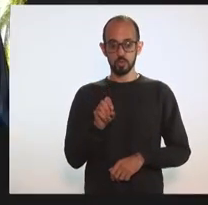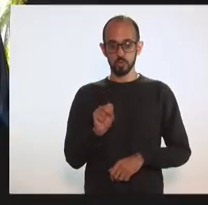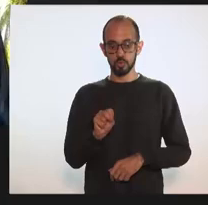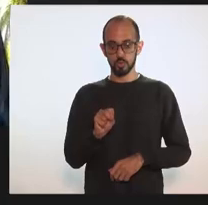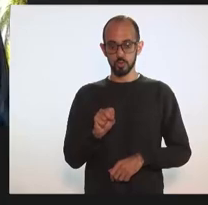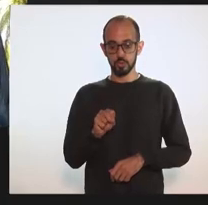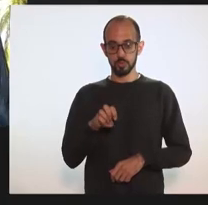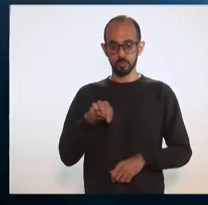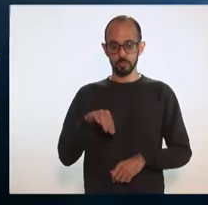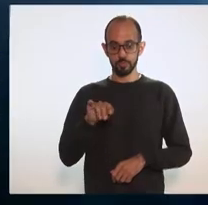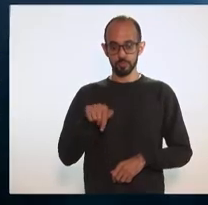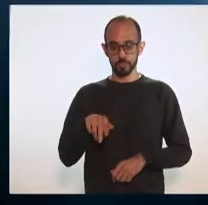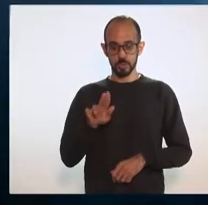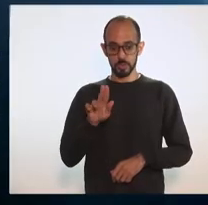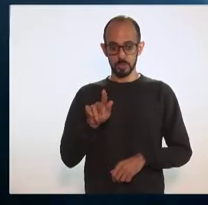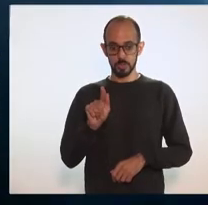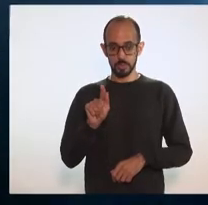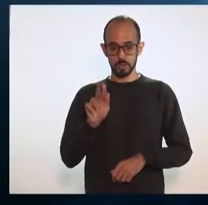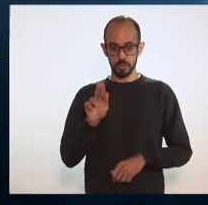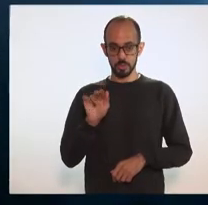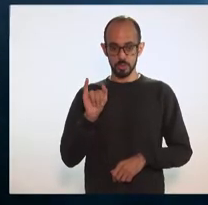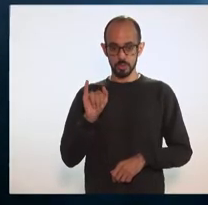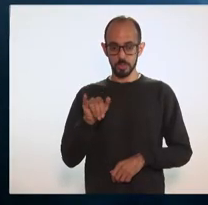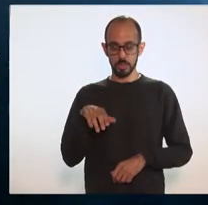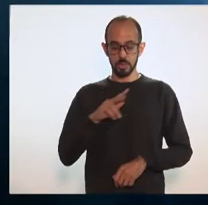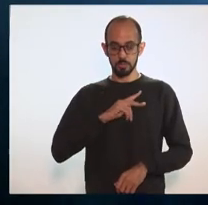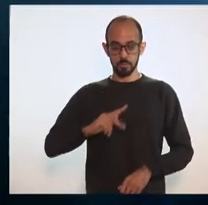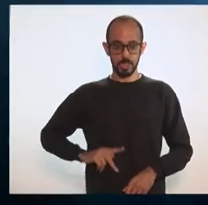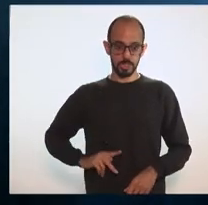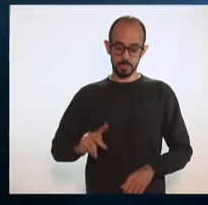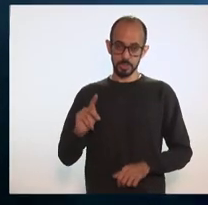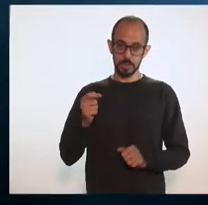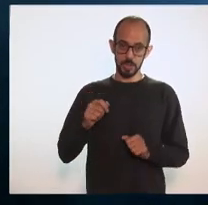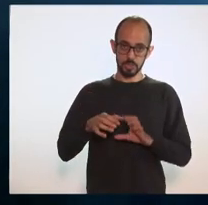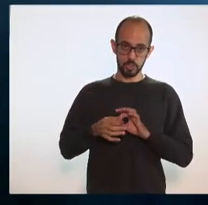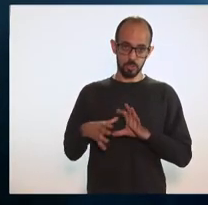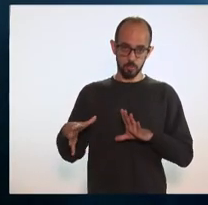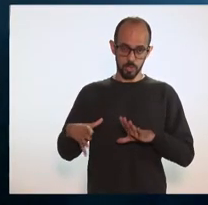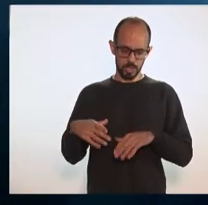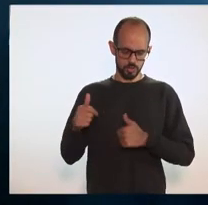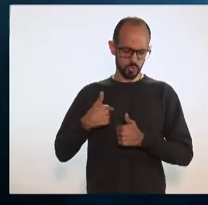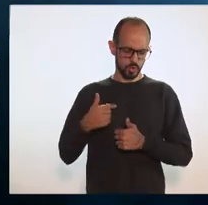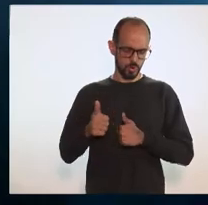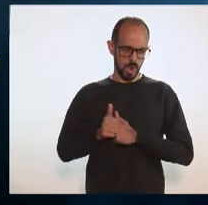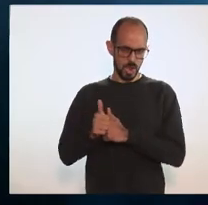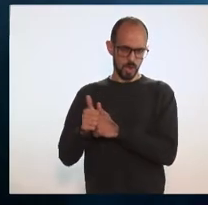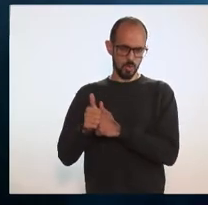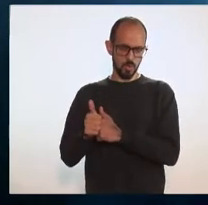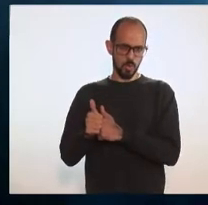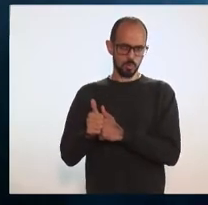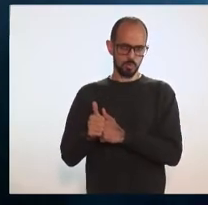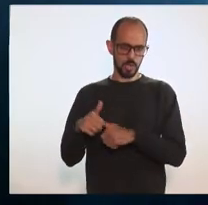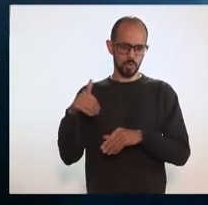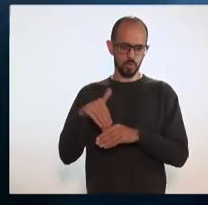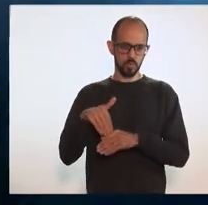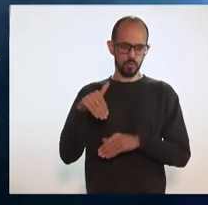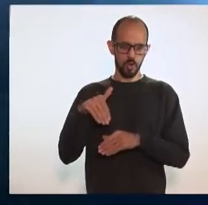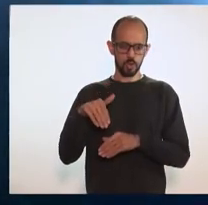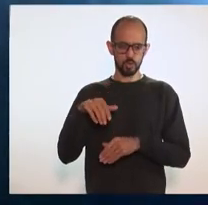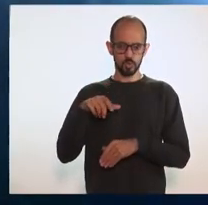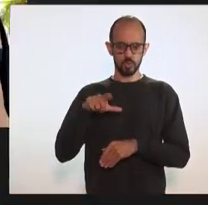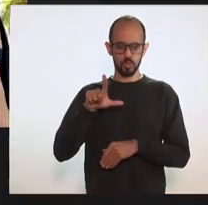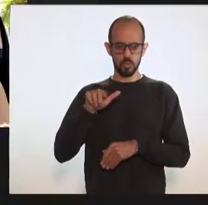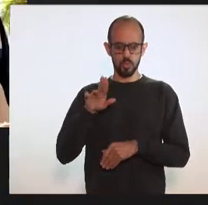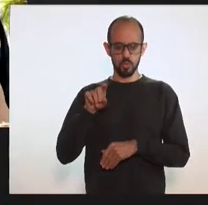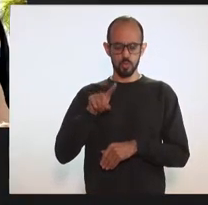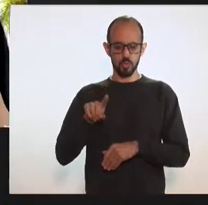o presidente democrático rubro-negro André Ceciliano acompanha o voto divergente do deputado dos Paulo